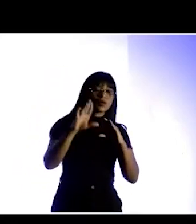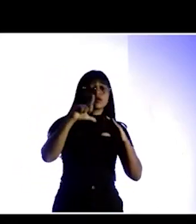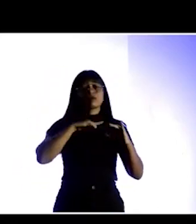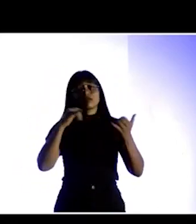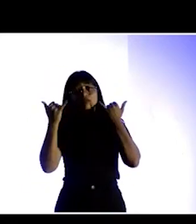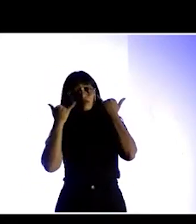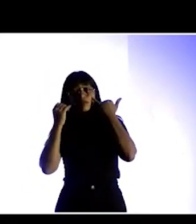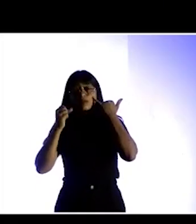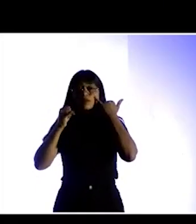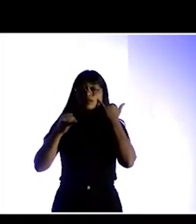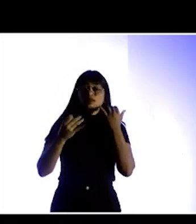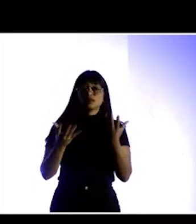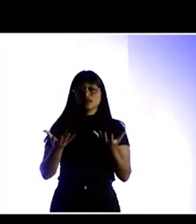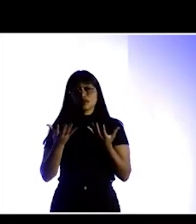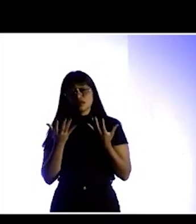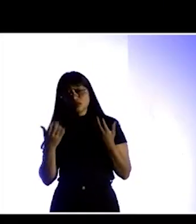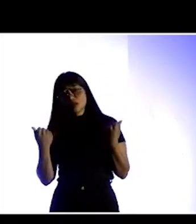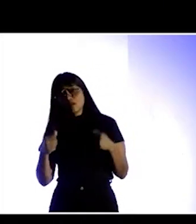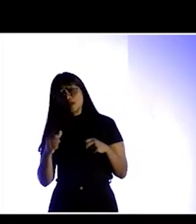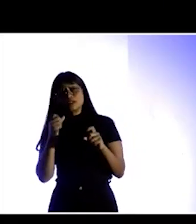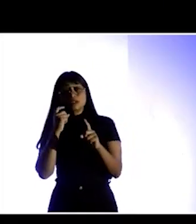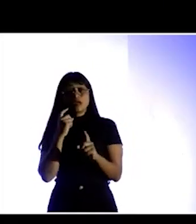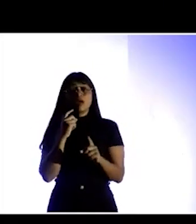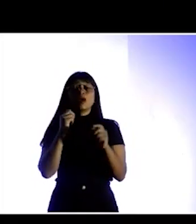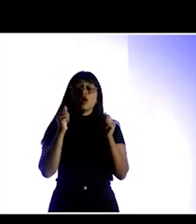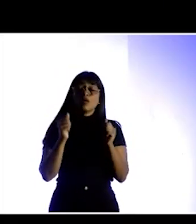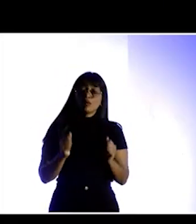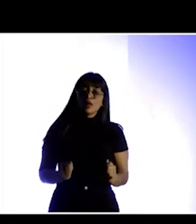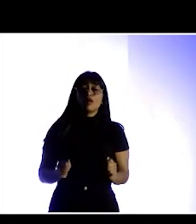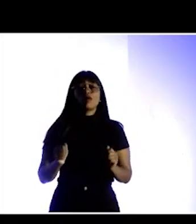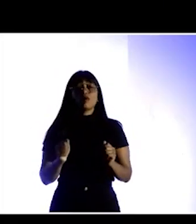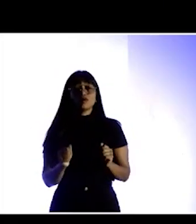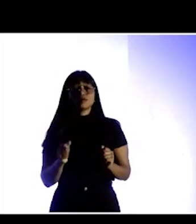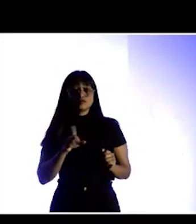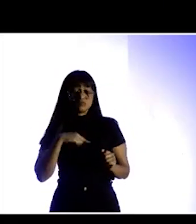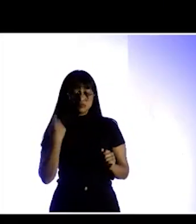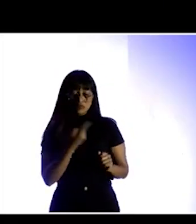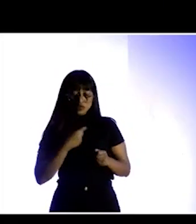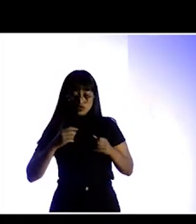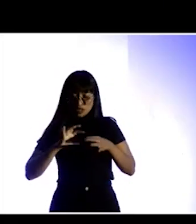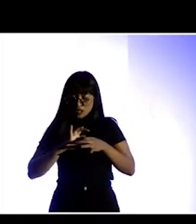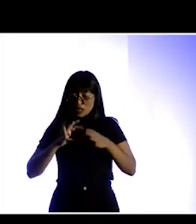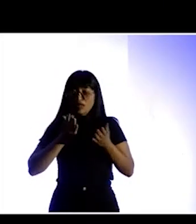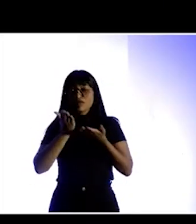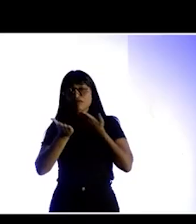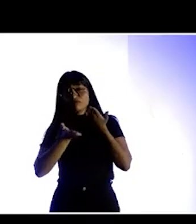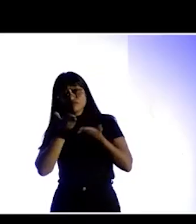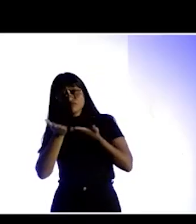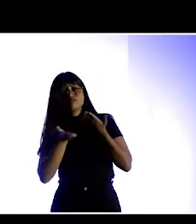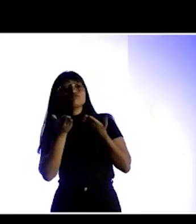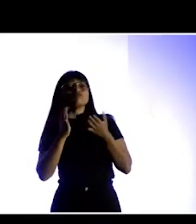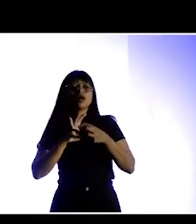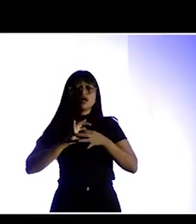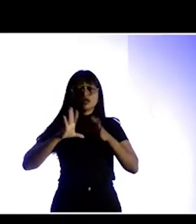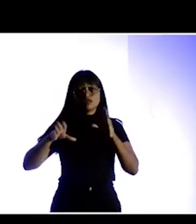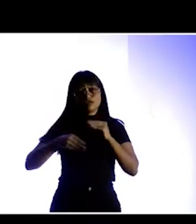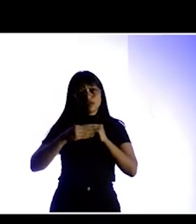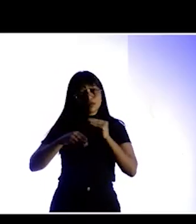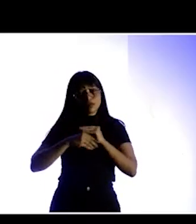para poder passar e contribuir, né, com o trabalho, com o projeto